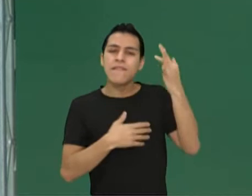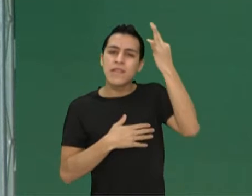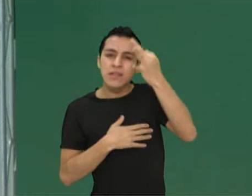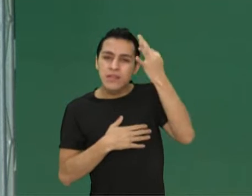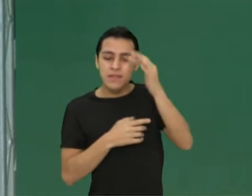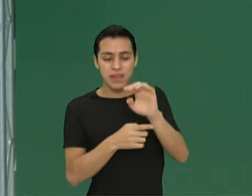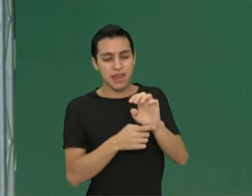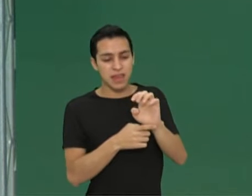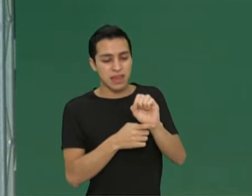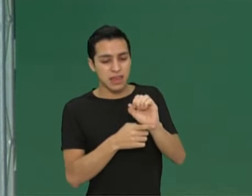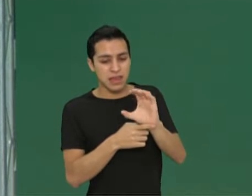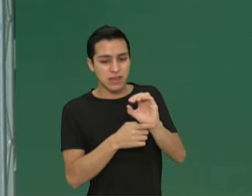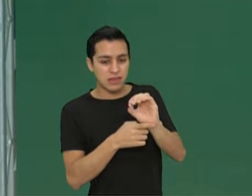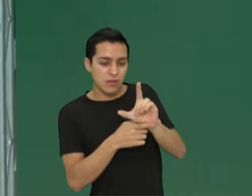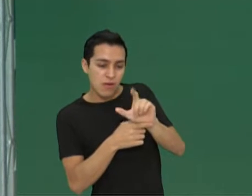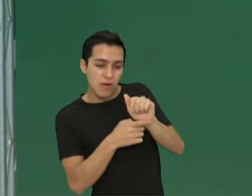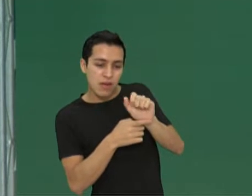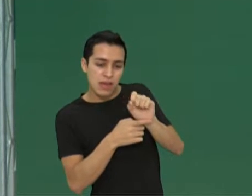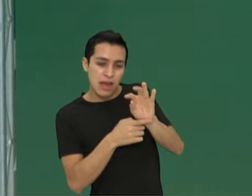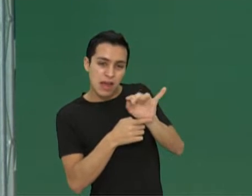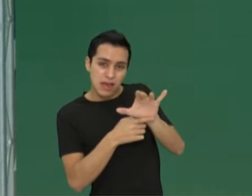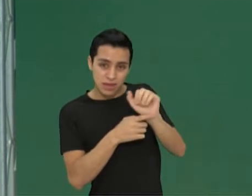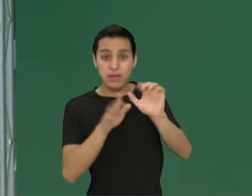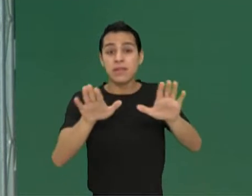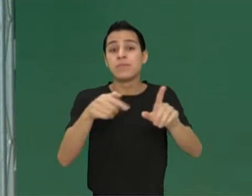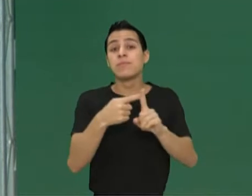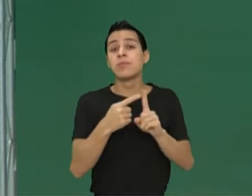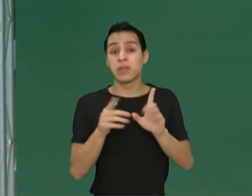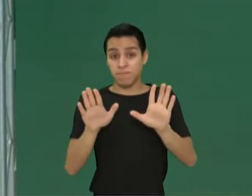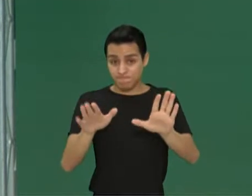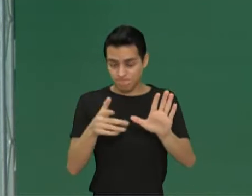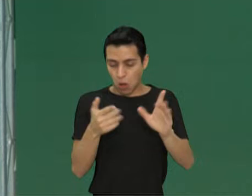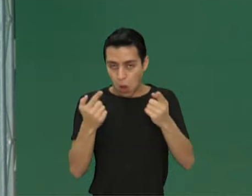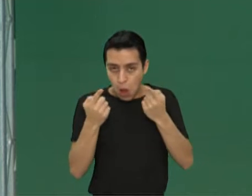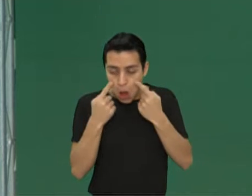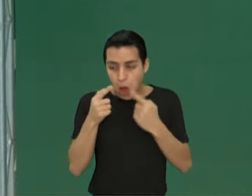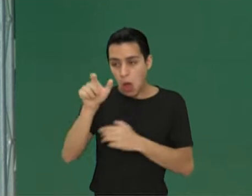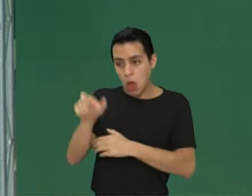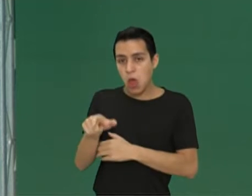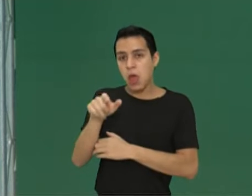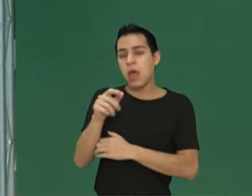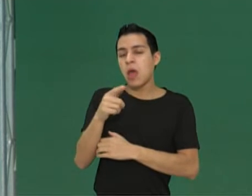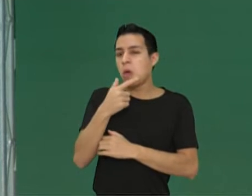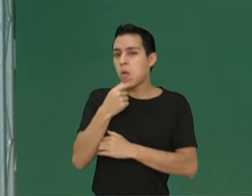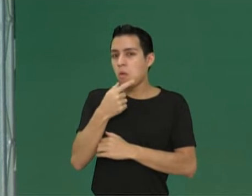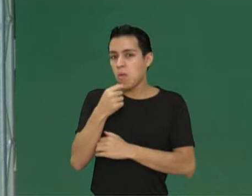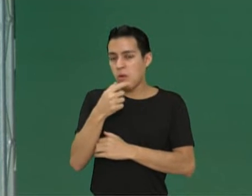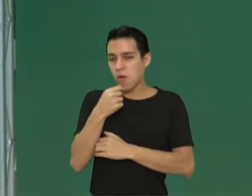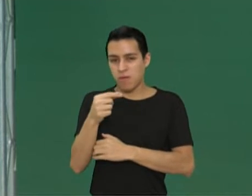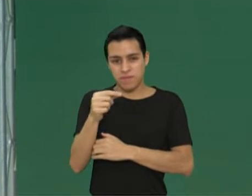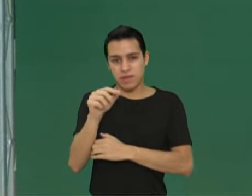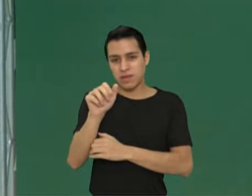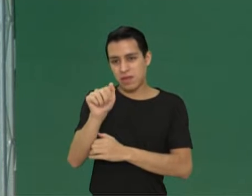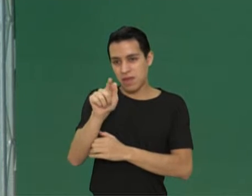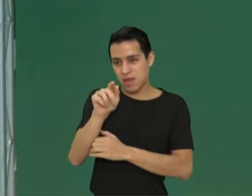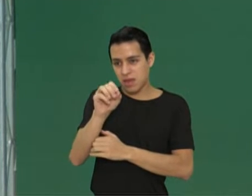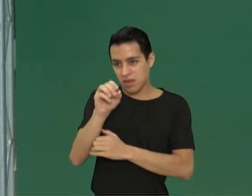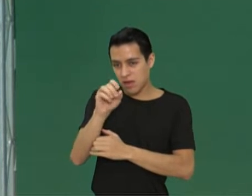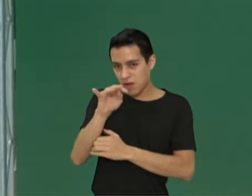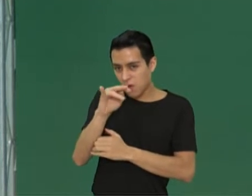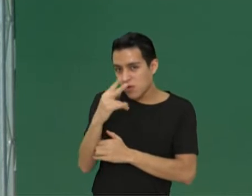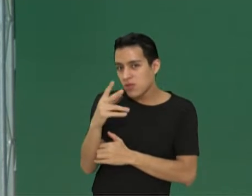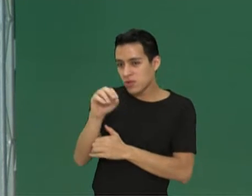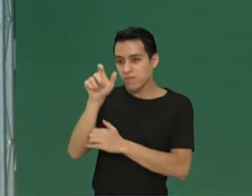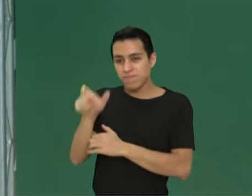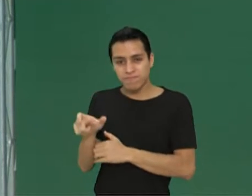escolástica, né? Nós vimos que o Santo Agostinho pertencia à patrística, né, a época dos padres, os pais da igreja, e